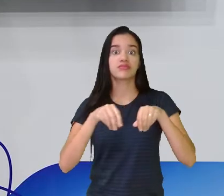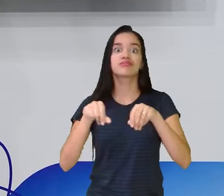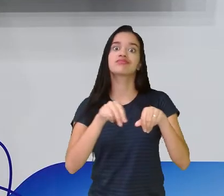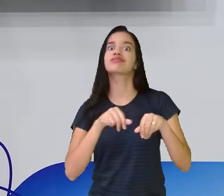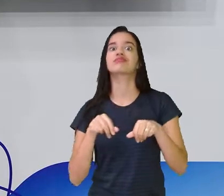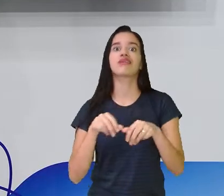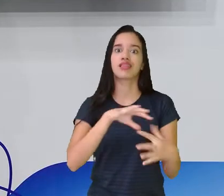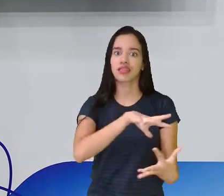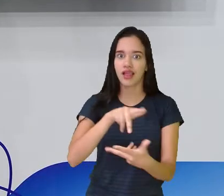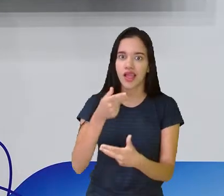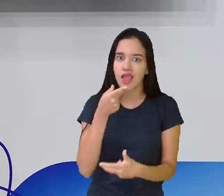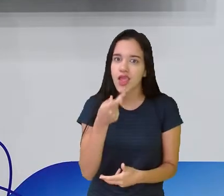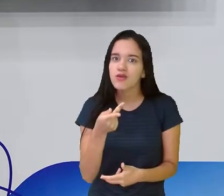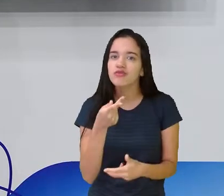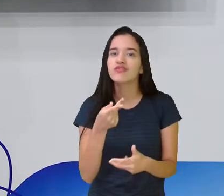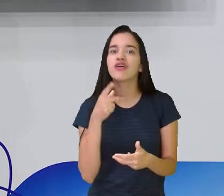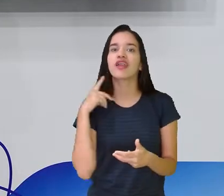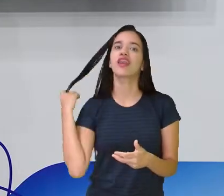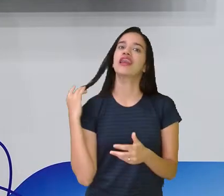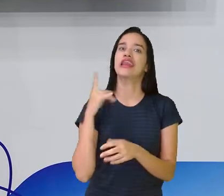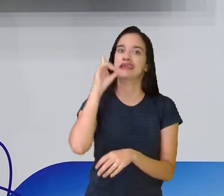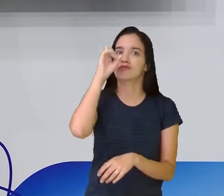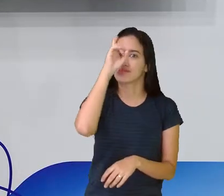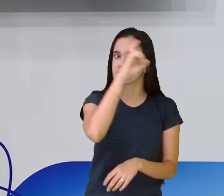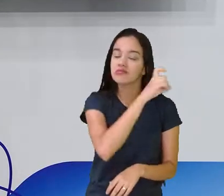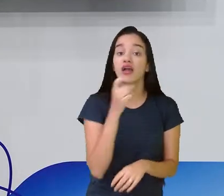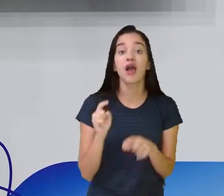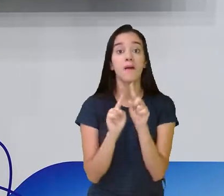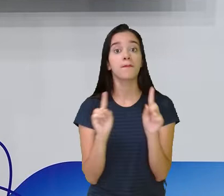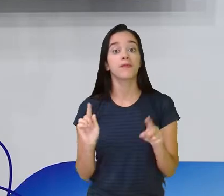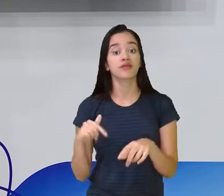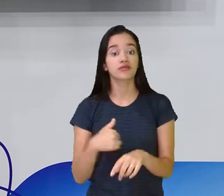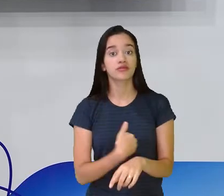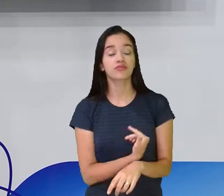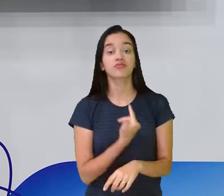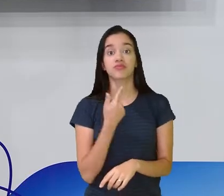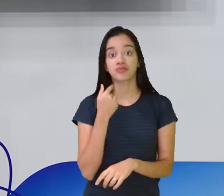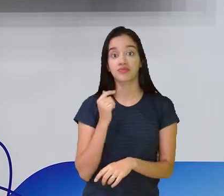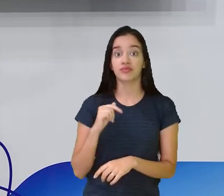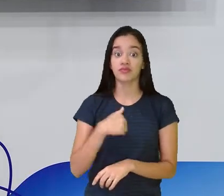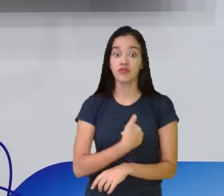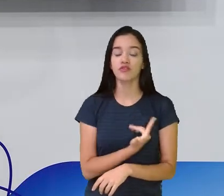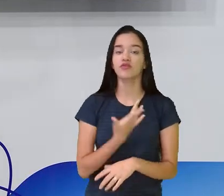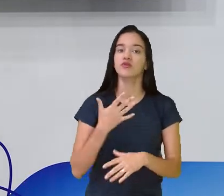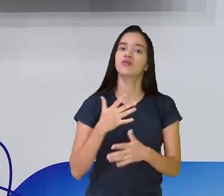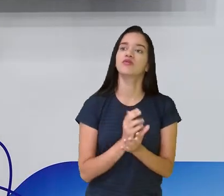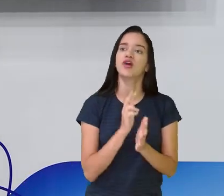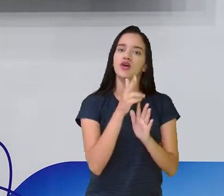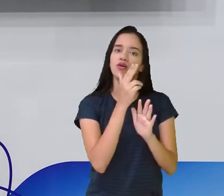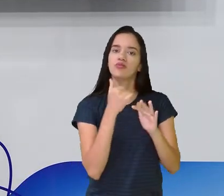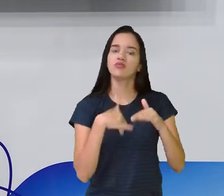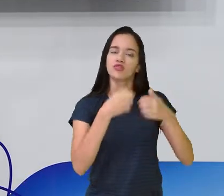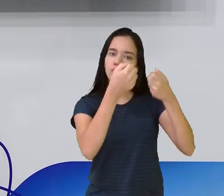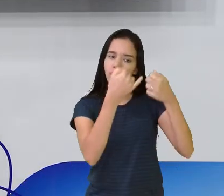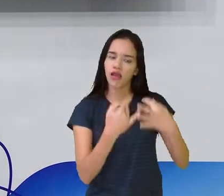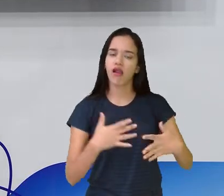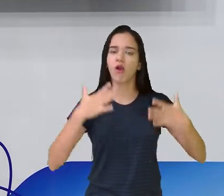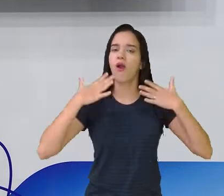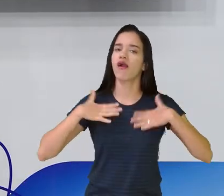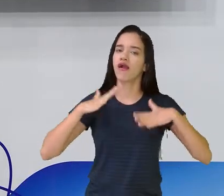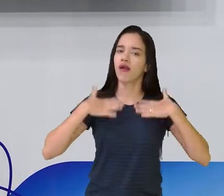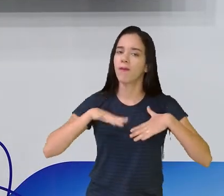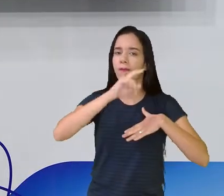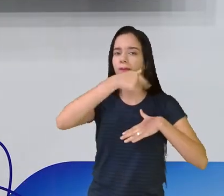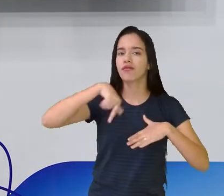da Terra. Falei bem complicadinho, né? Mas a gente vai desenhar com calma toda essa situação aqui para